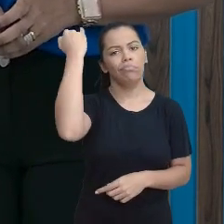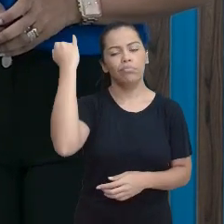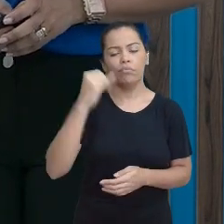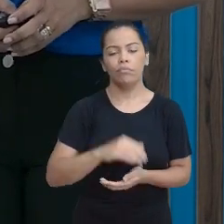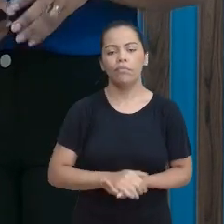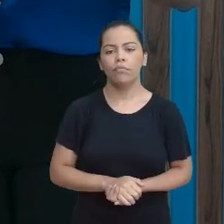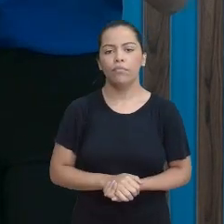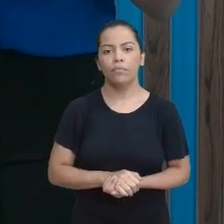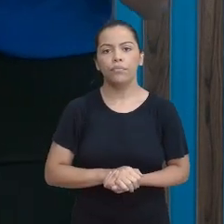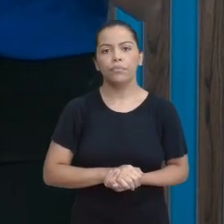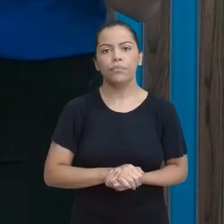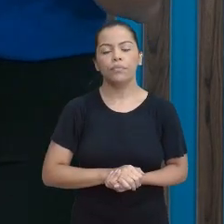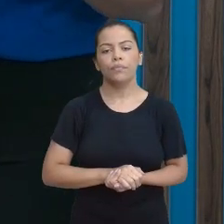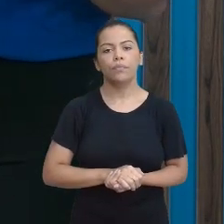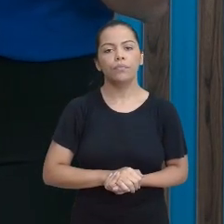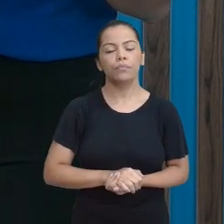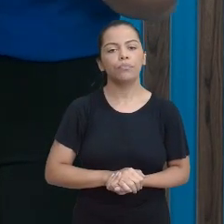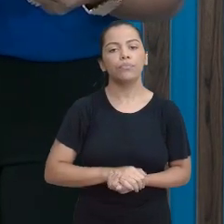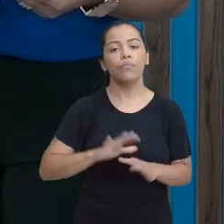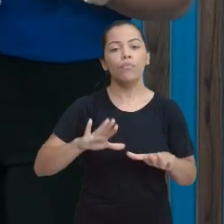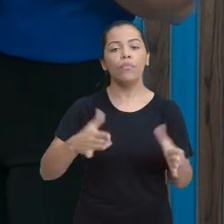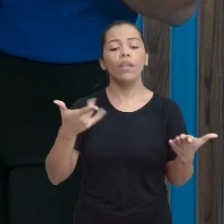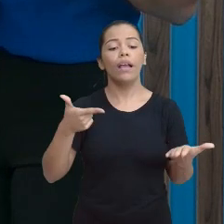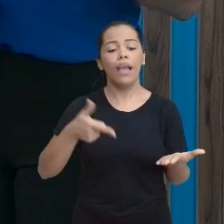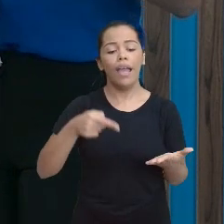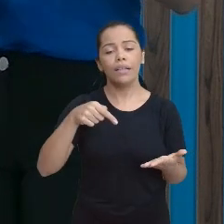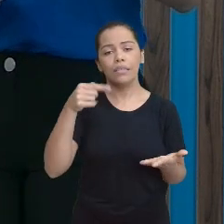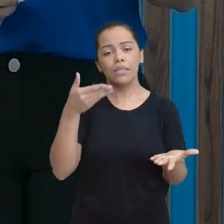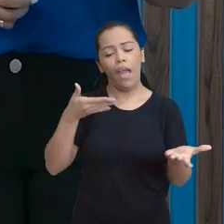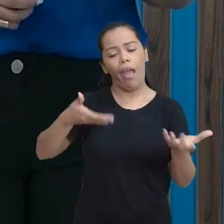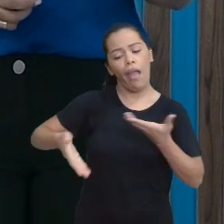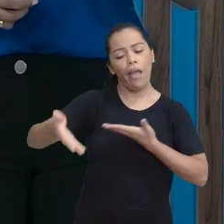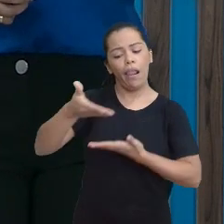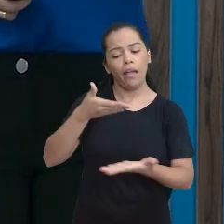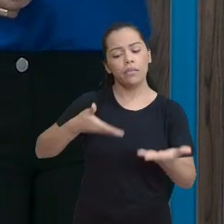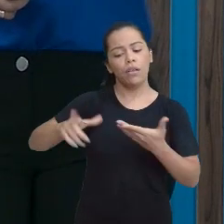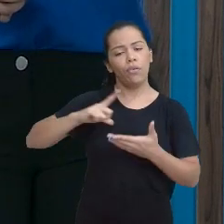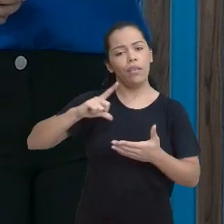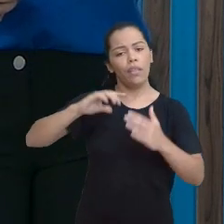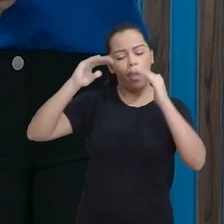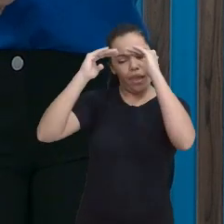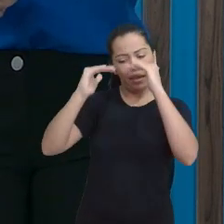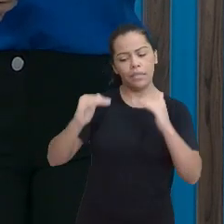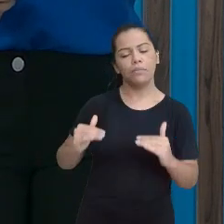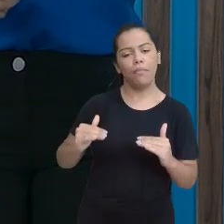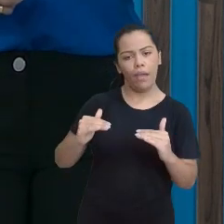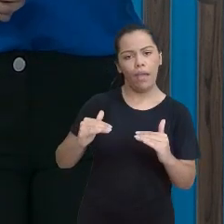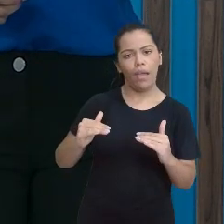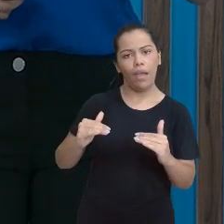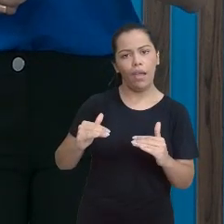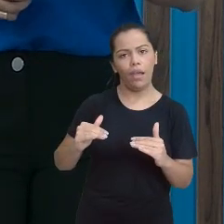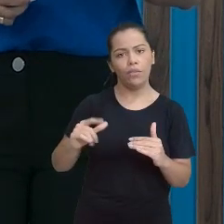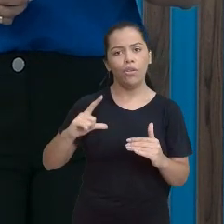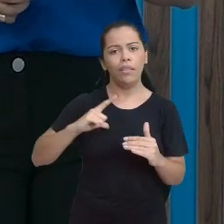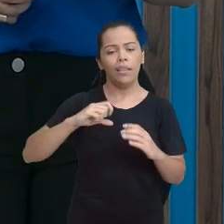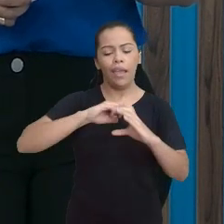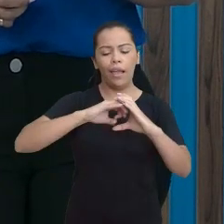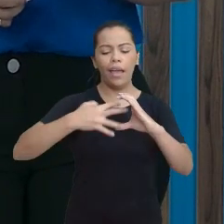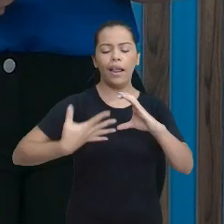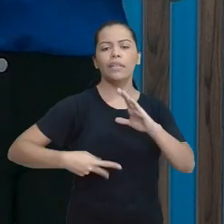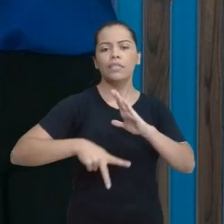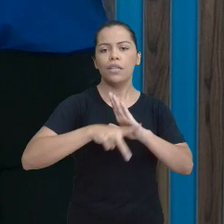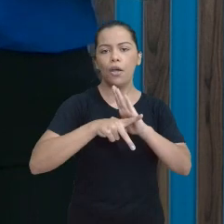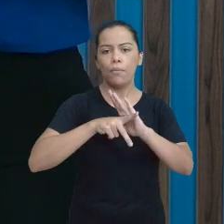Então, essas relações respeitosas e construtivas, elas se delimitam por algumas